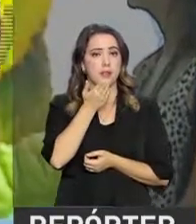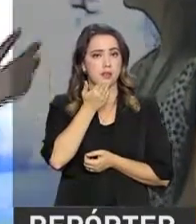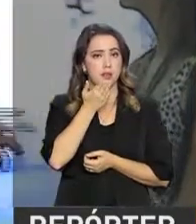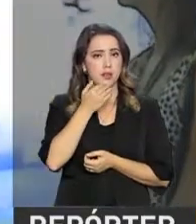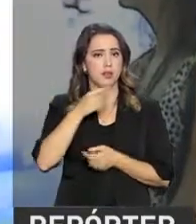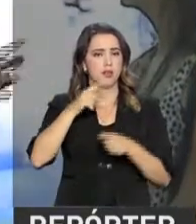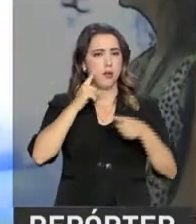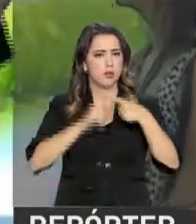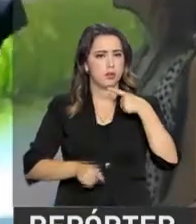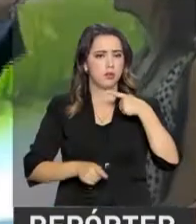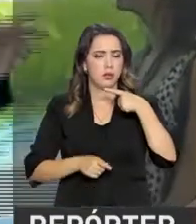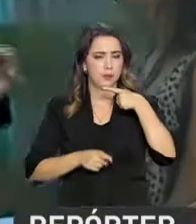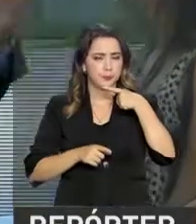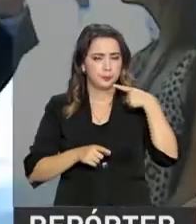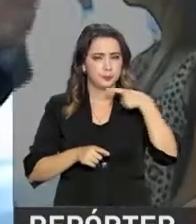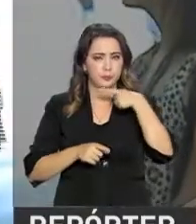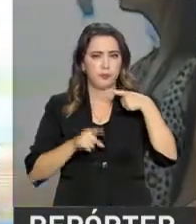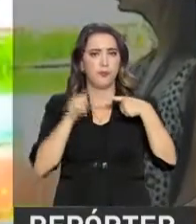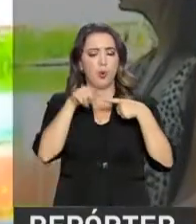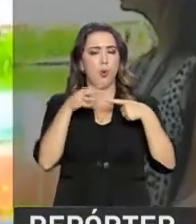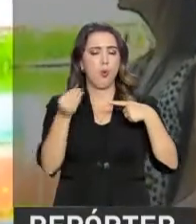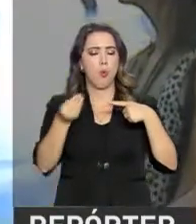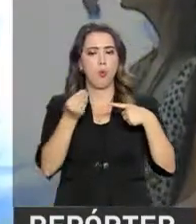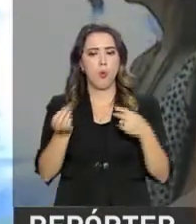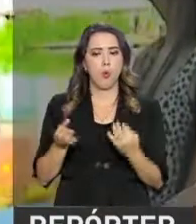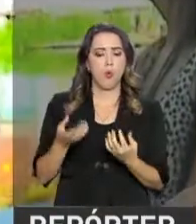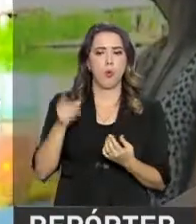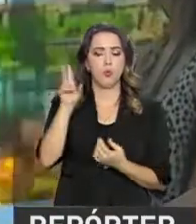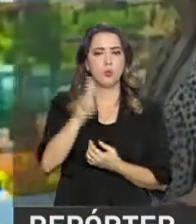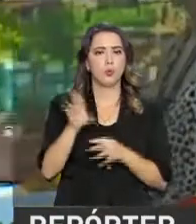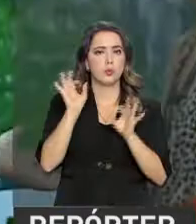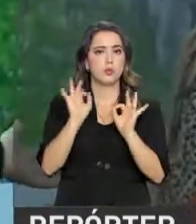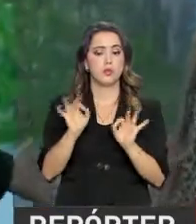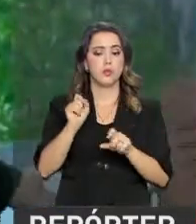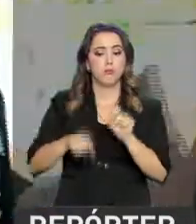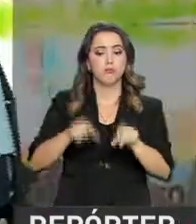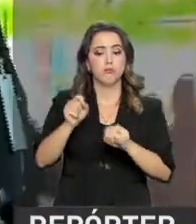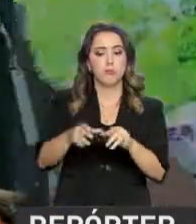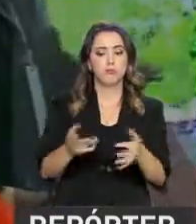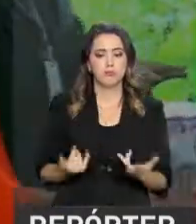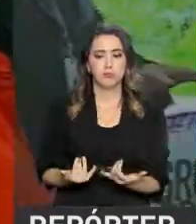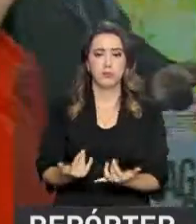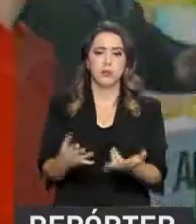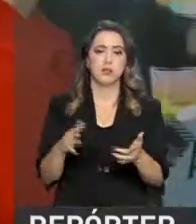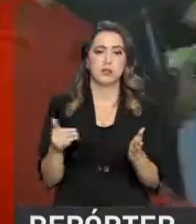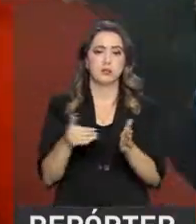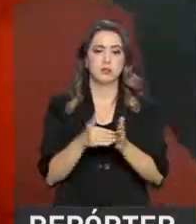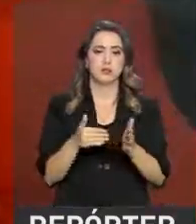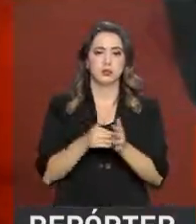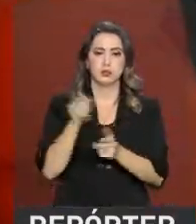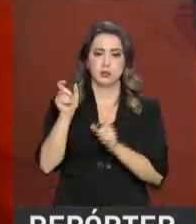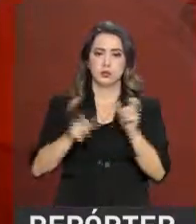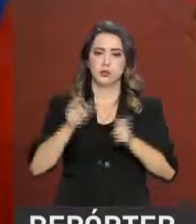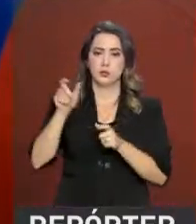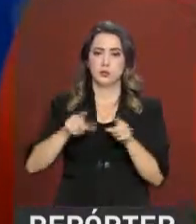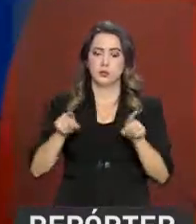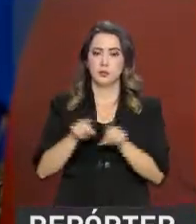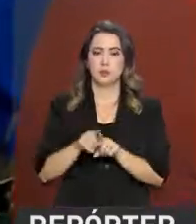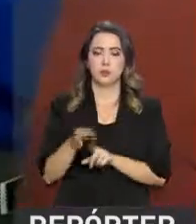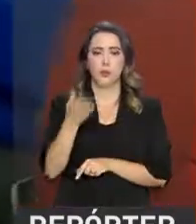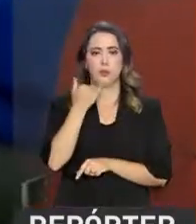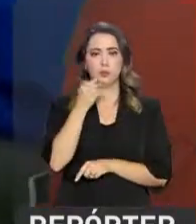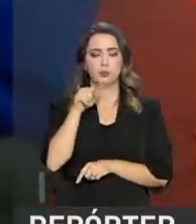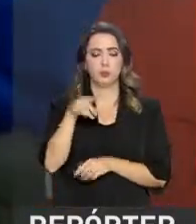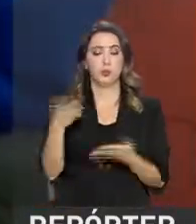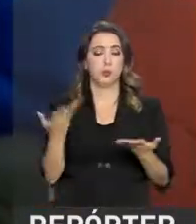ideia é mostrar a eficiência que o produtor rural tem no sistema produtivo e em todo o processo até chegar no consumidor, no final, quando tem uma degustação